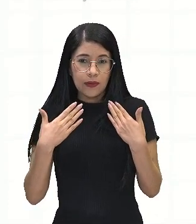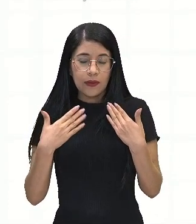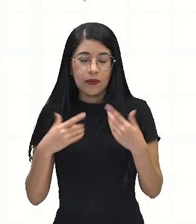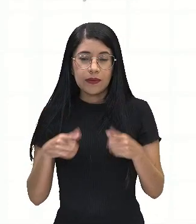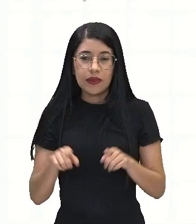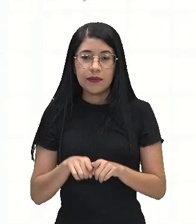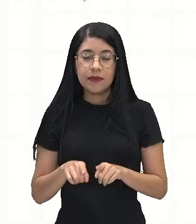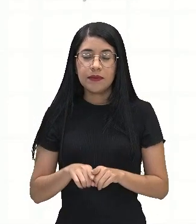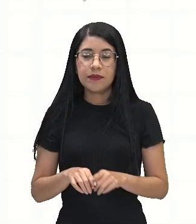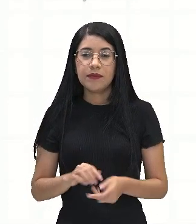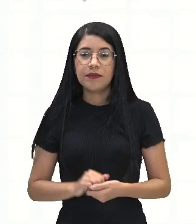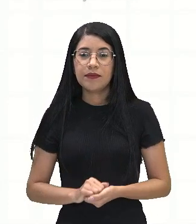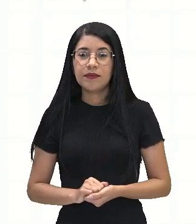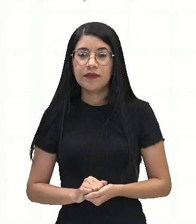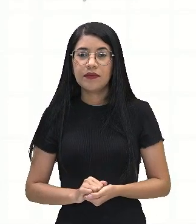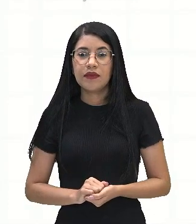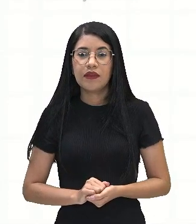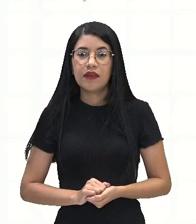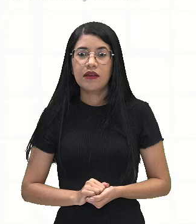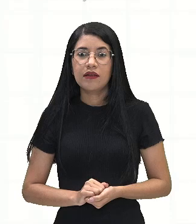temperatura.